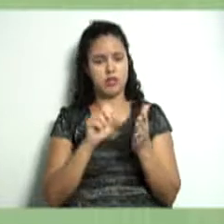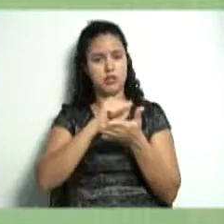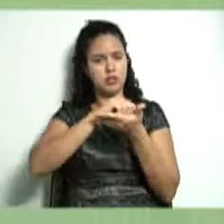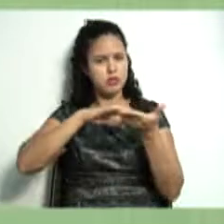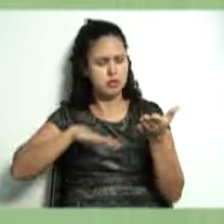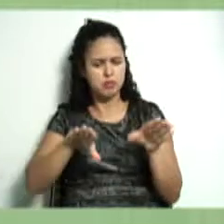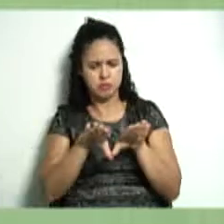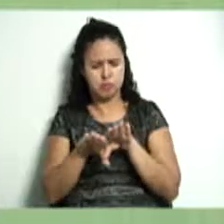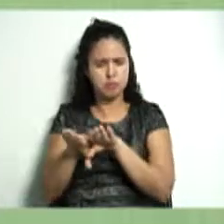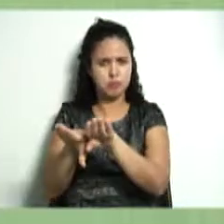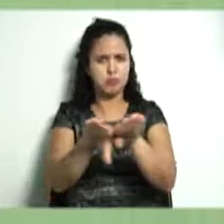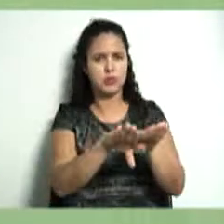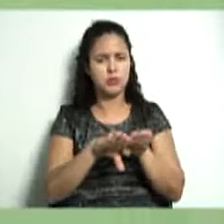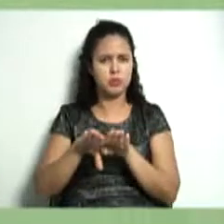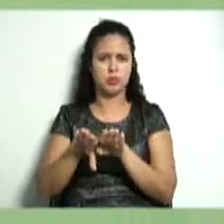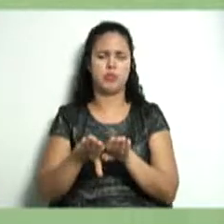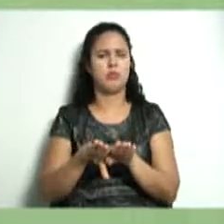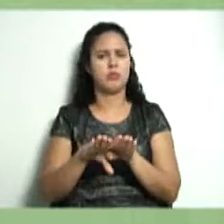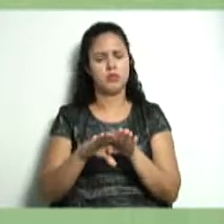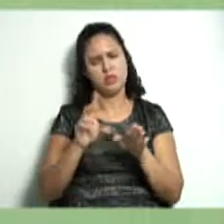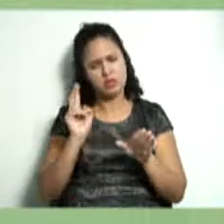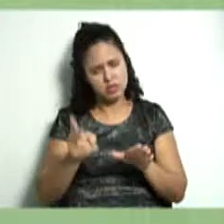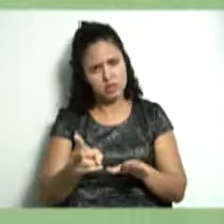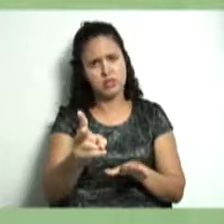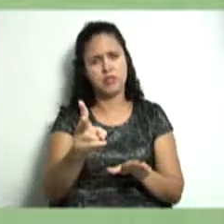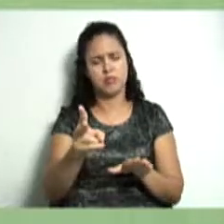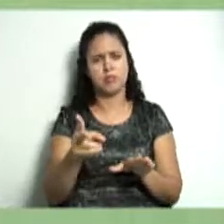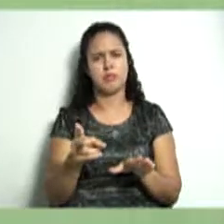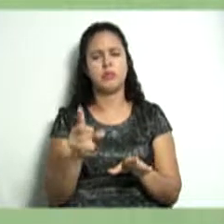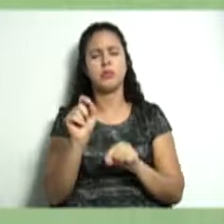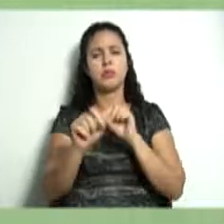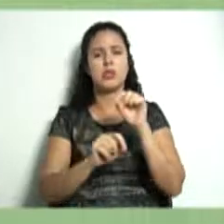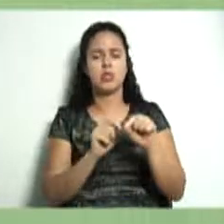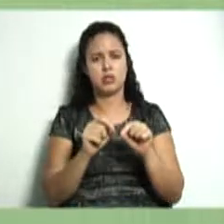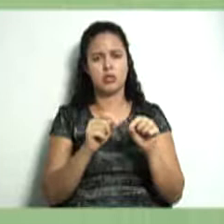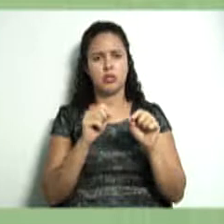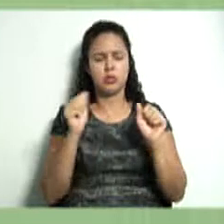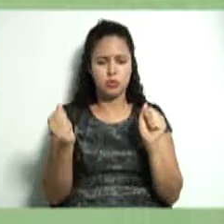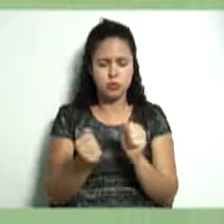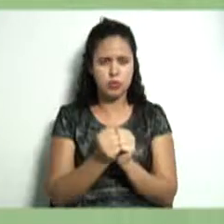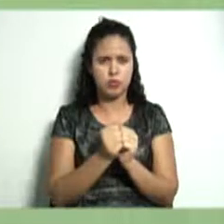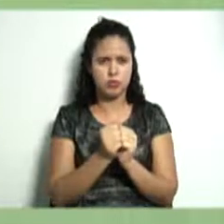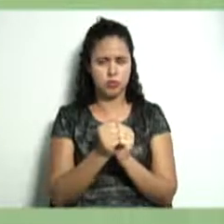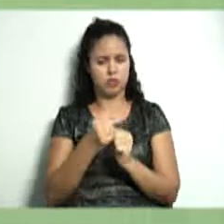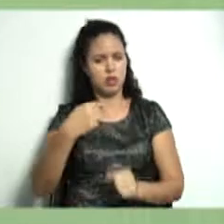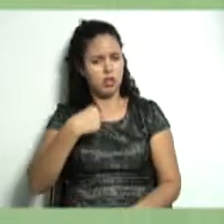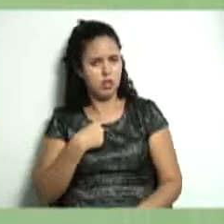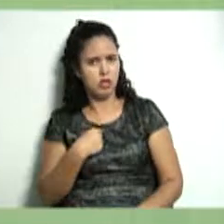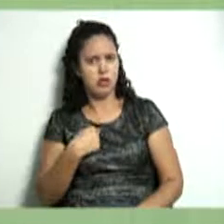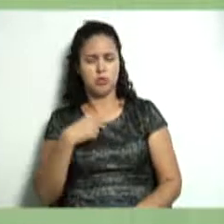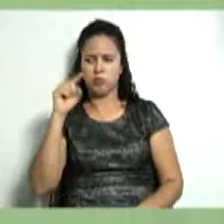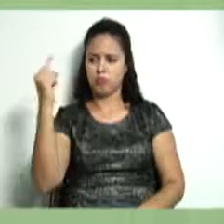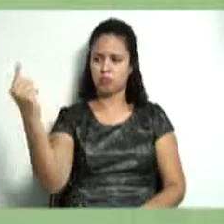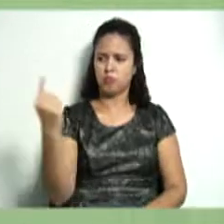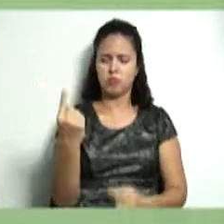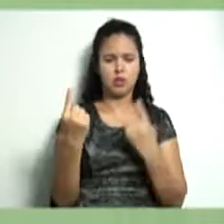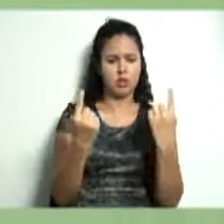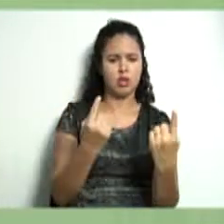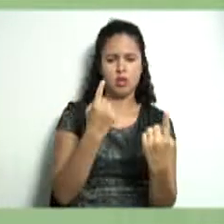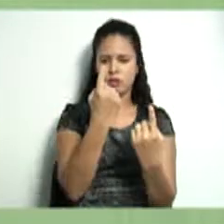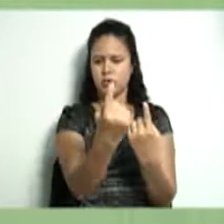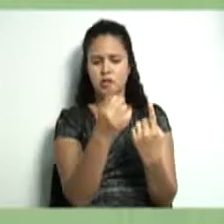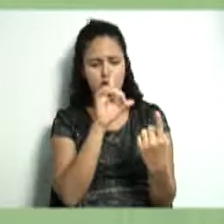comum. Ela deve ser uma ação realizada por mim, pelo